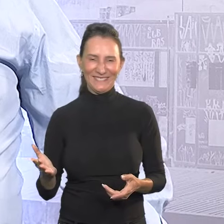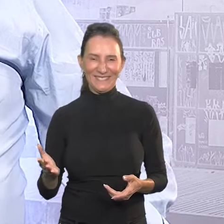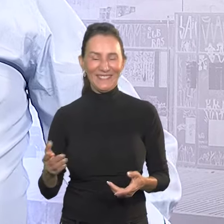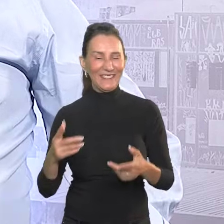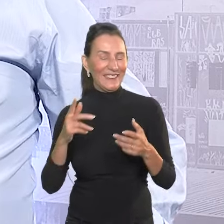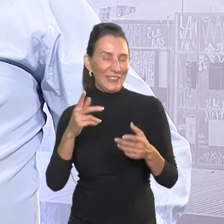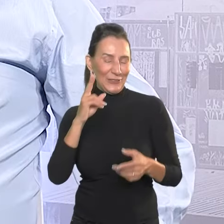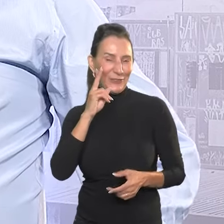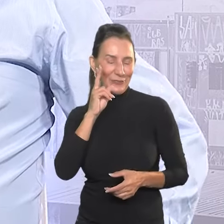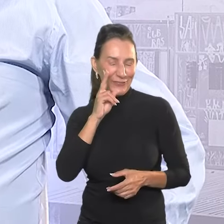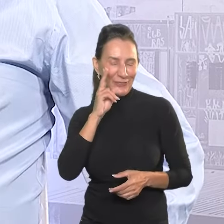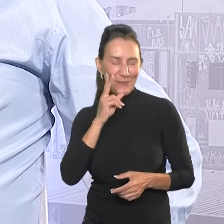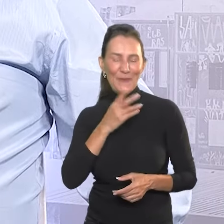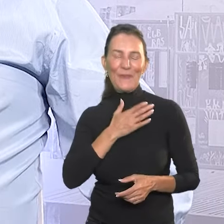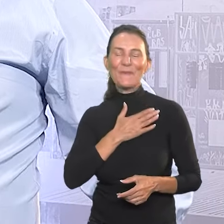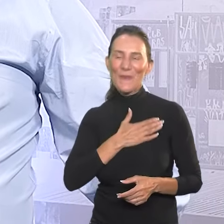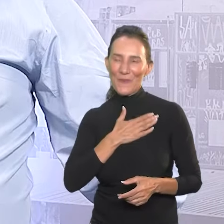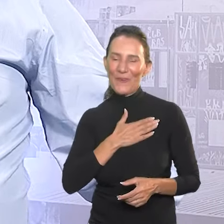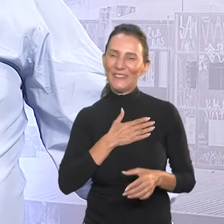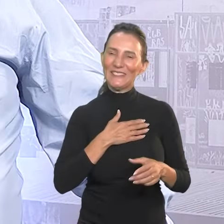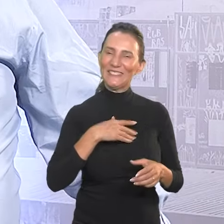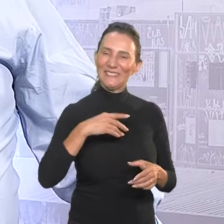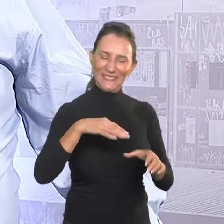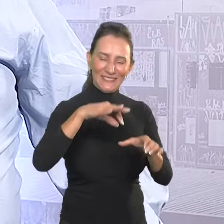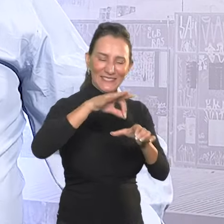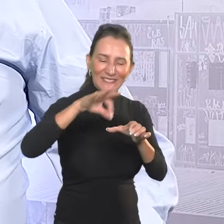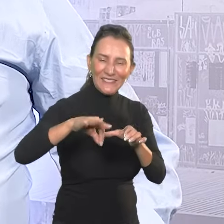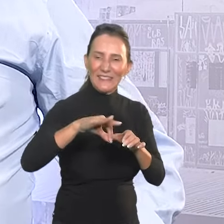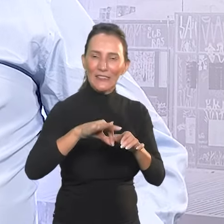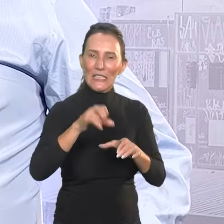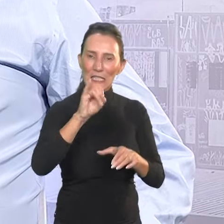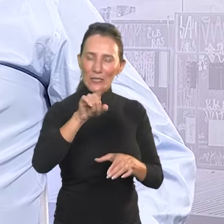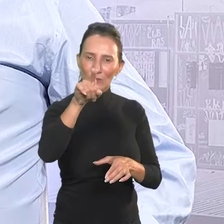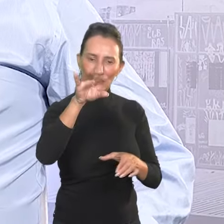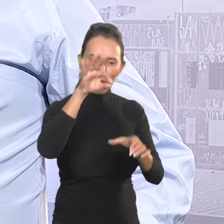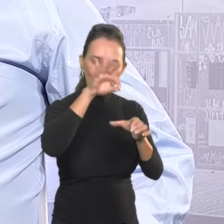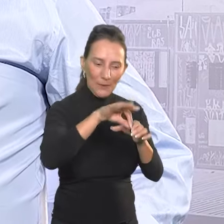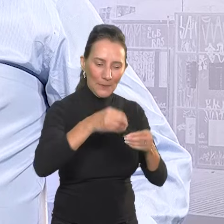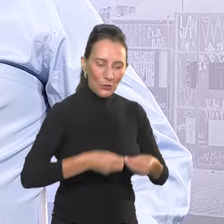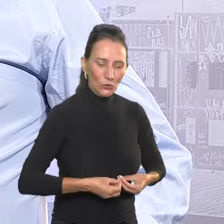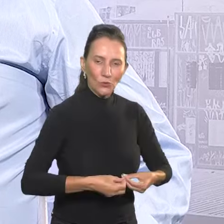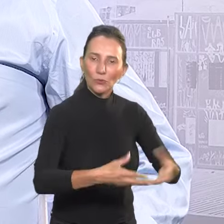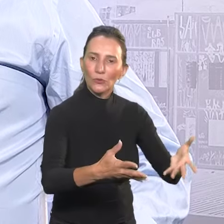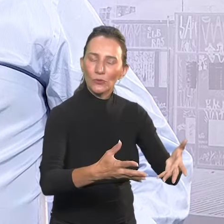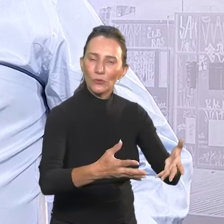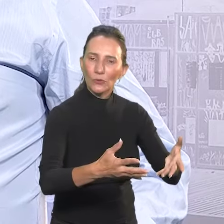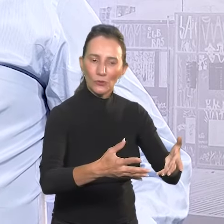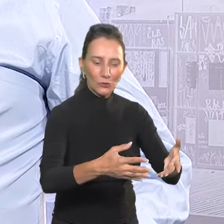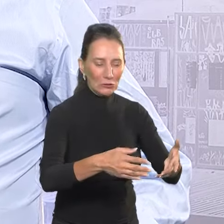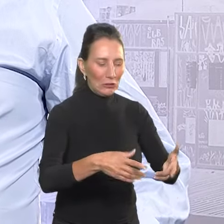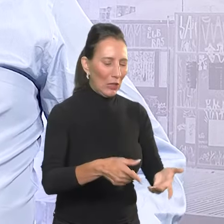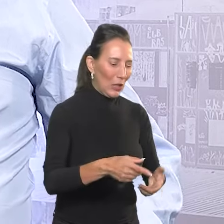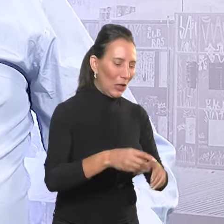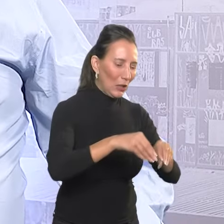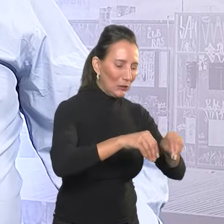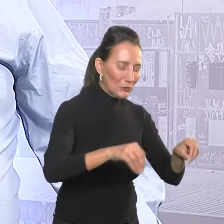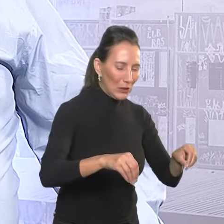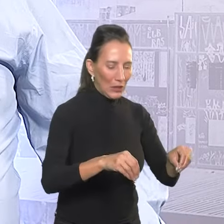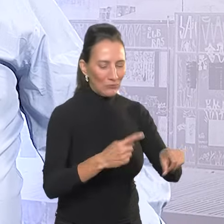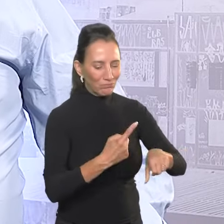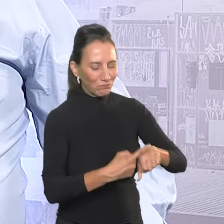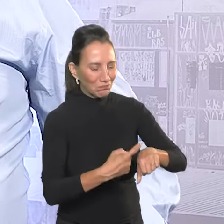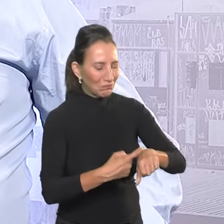que eu amo, a parábola da semeadura. Se você joga a semente em lugar que não é muito fértil, que